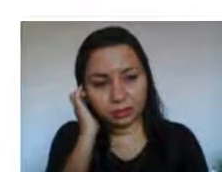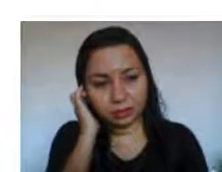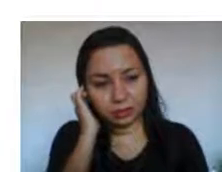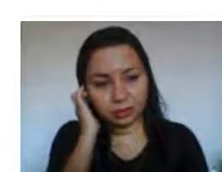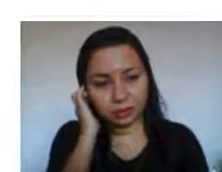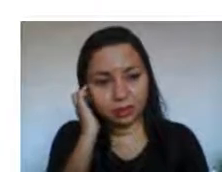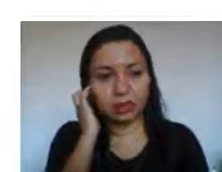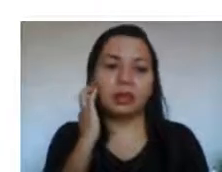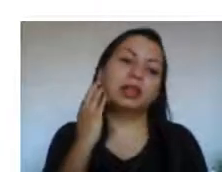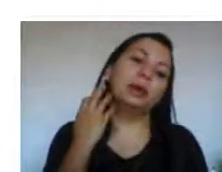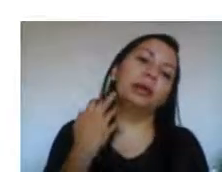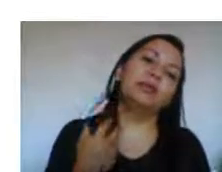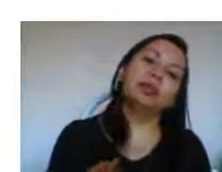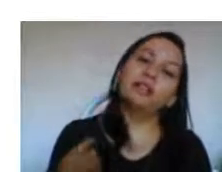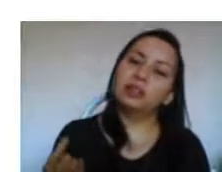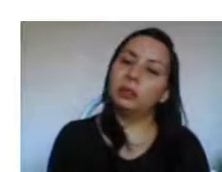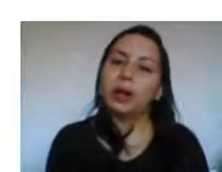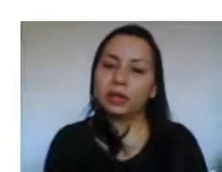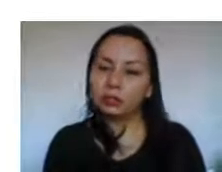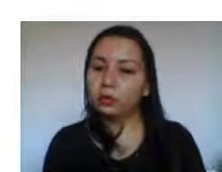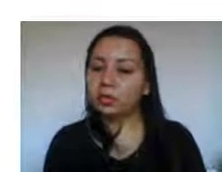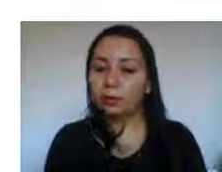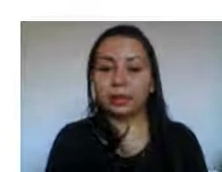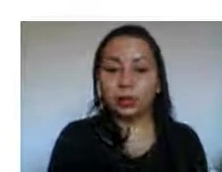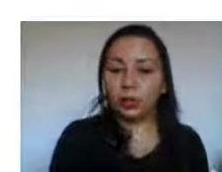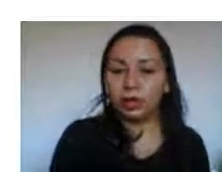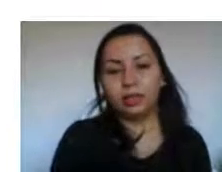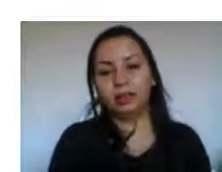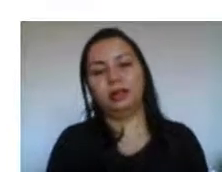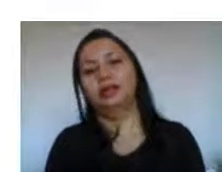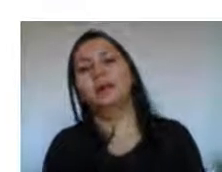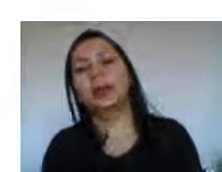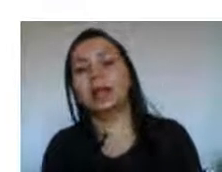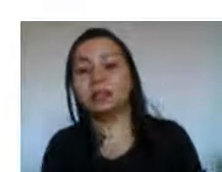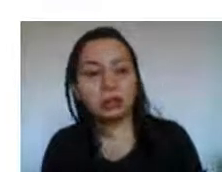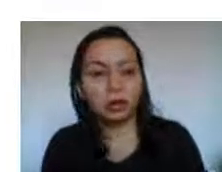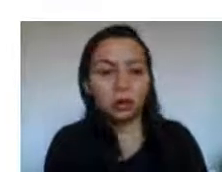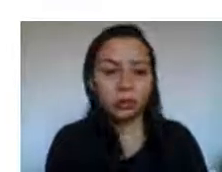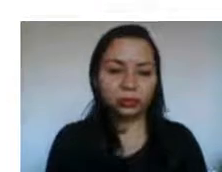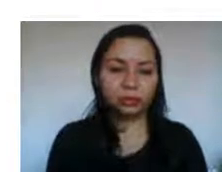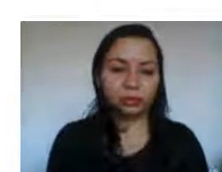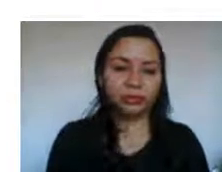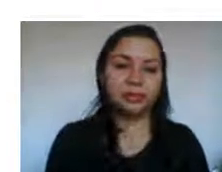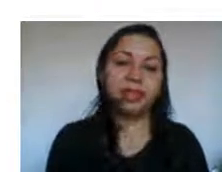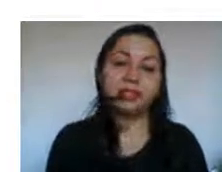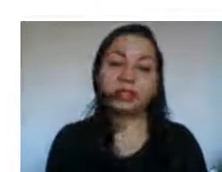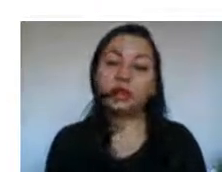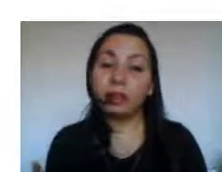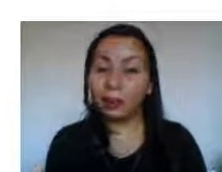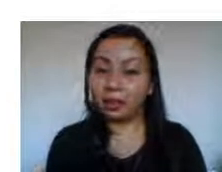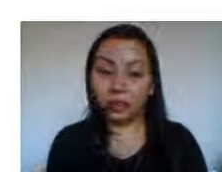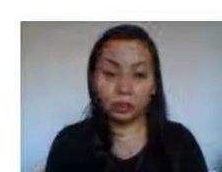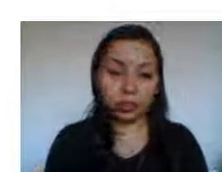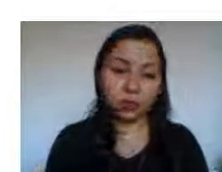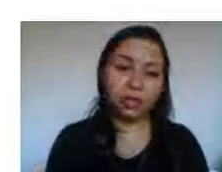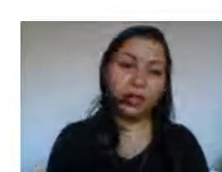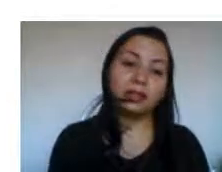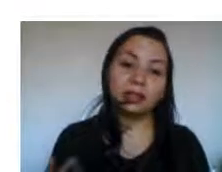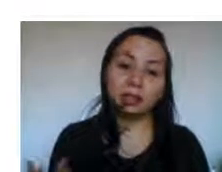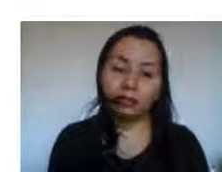espécies, que também vão estar fazendo parte, vão ser matéria orgânica para esse solo. E esse solo vai perdendo